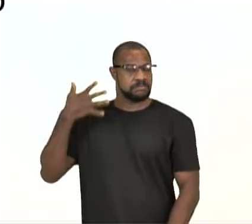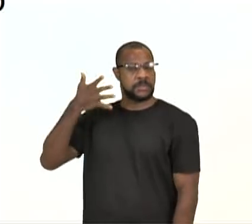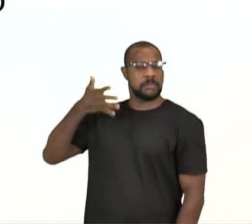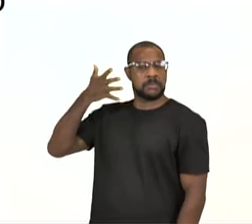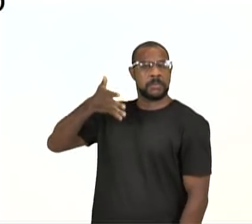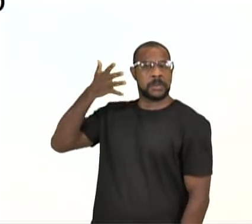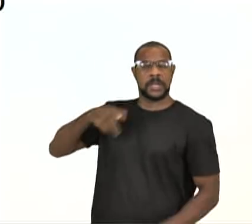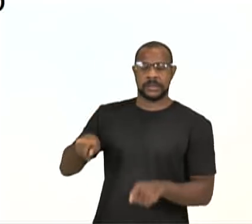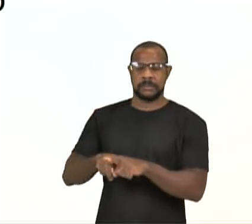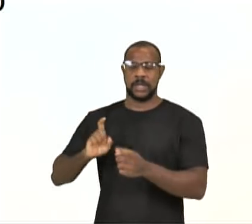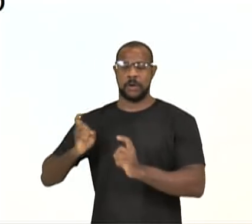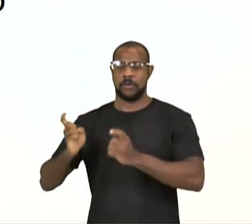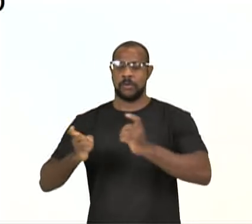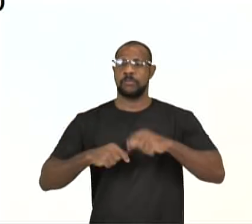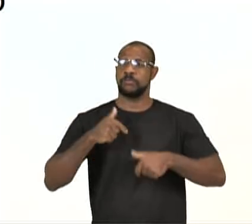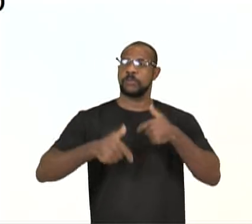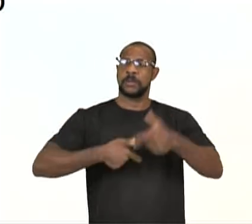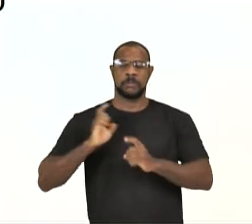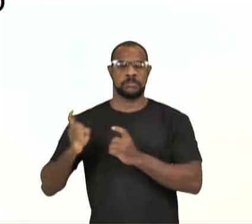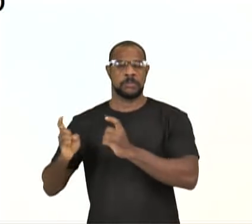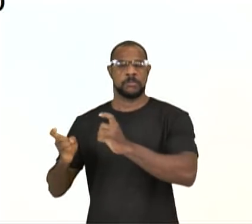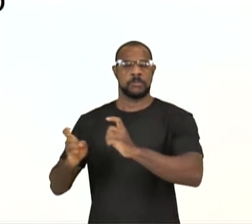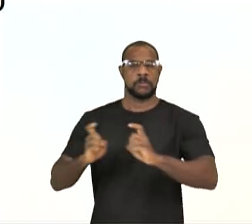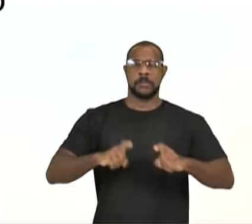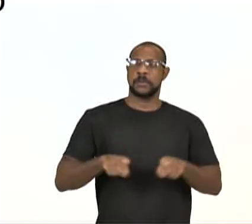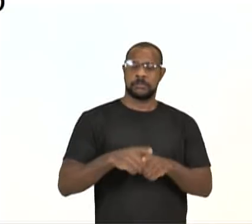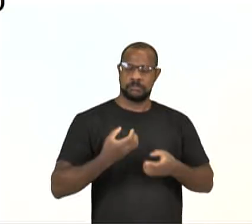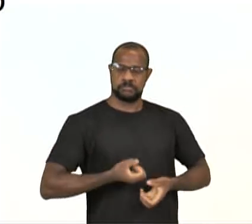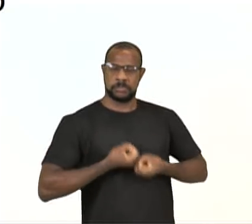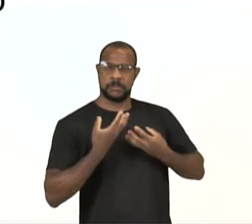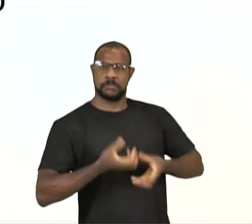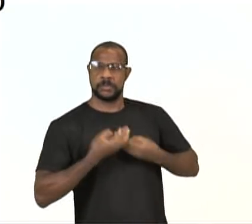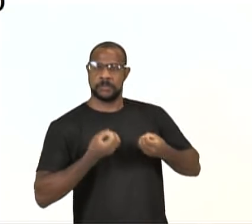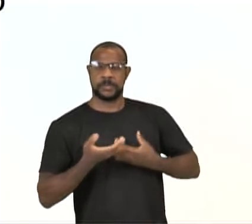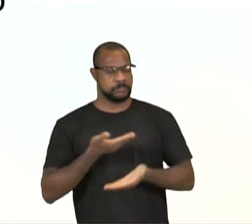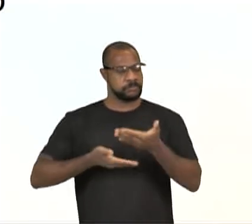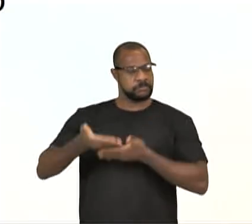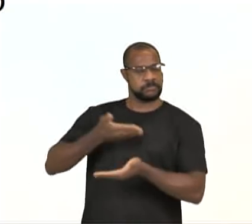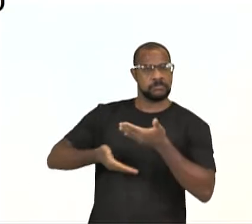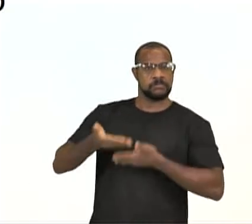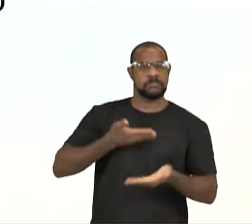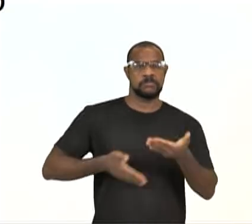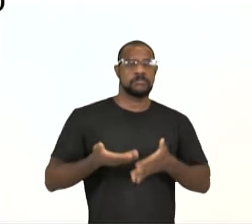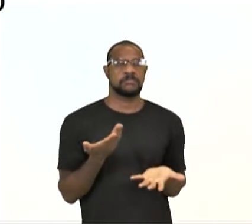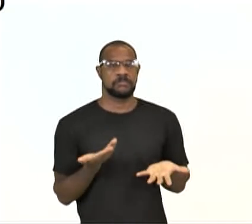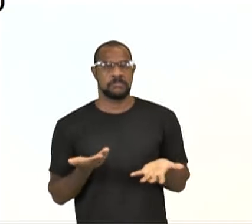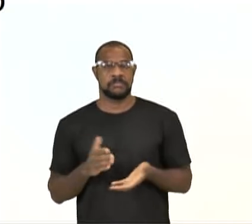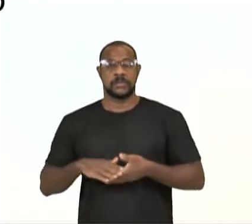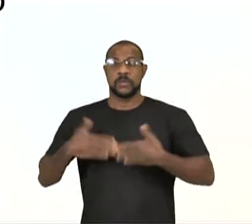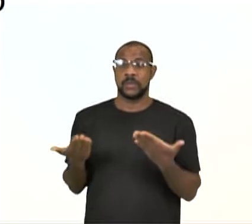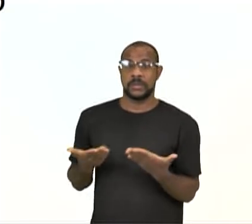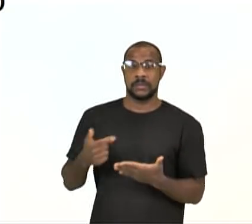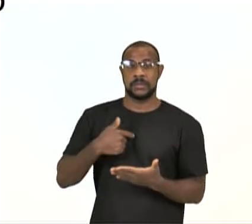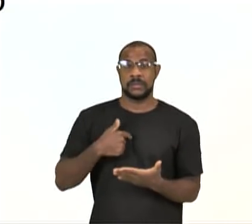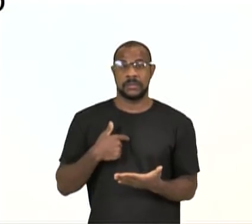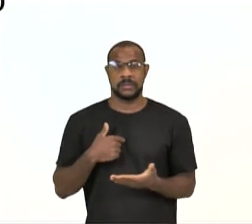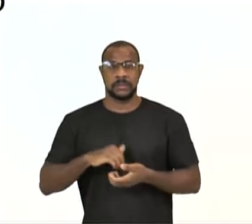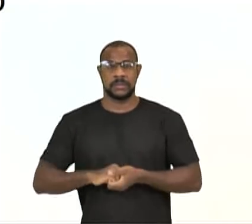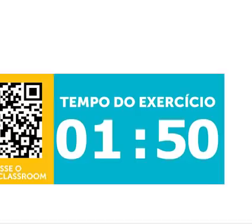estudante do sétimo ano, tudo bem com você? Eu sou a professora Dulce e hoje nós veremos sobre depoimentos. Nesta